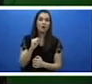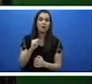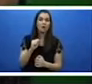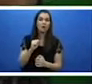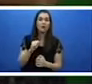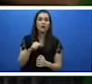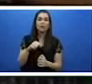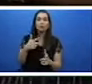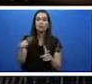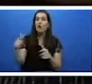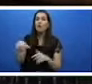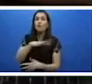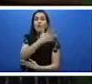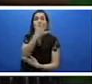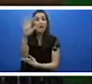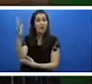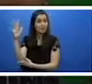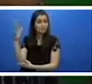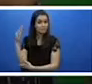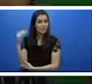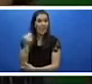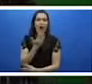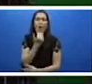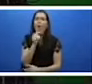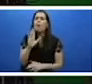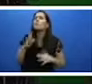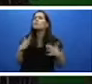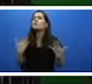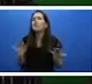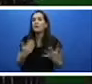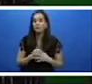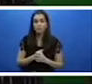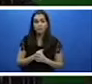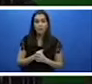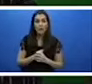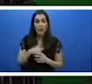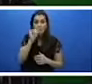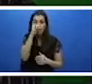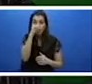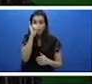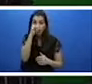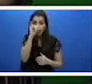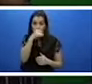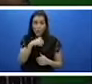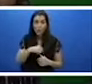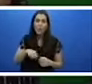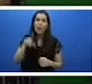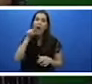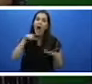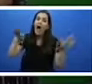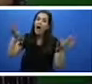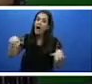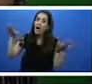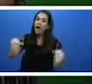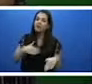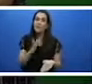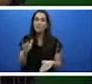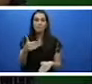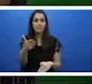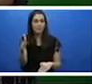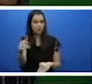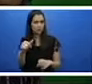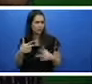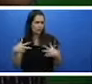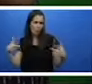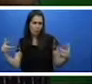e floresta tropical. Alimento? Porco do mato, aves, peixes, antas e etc.